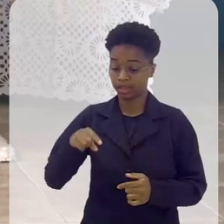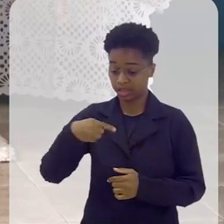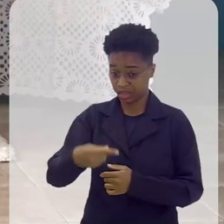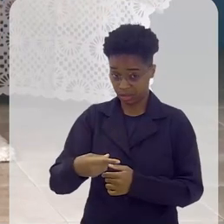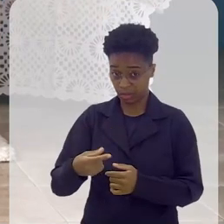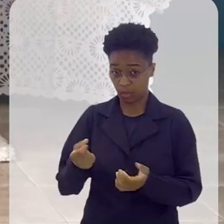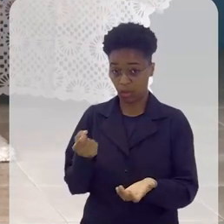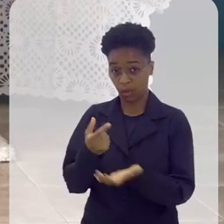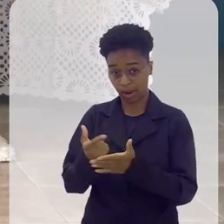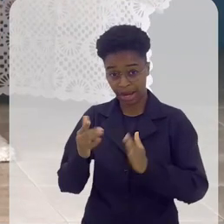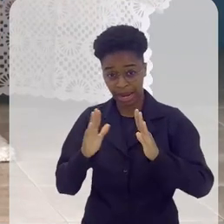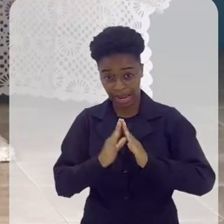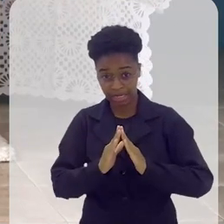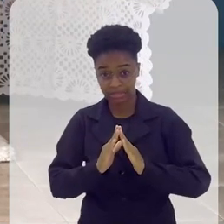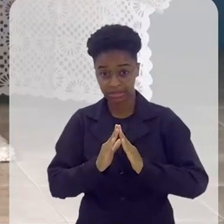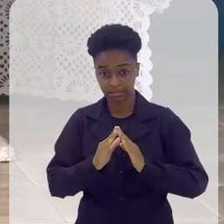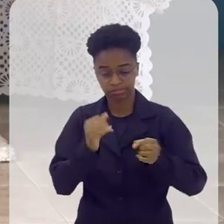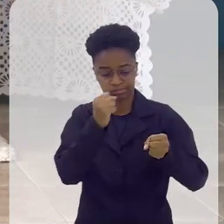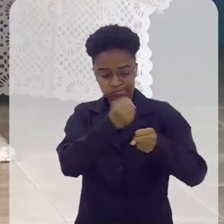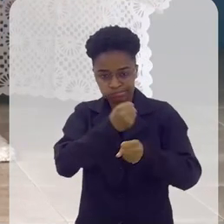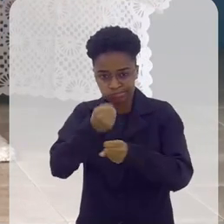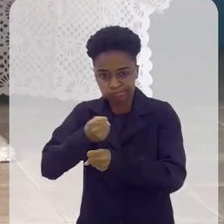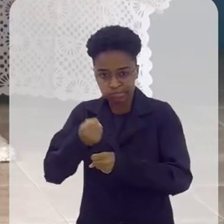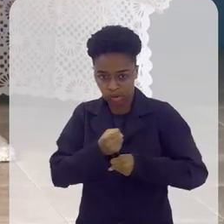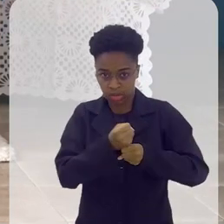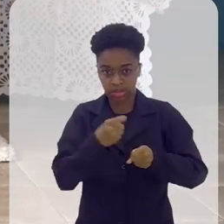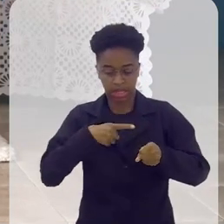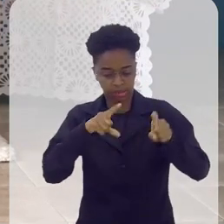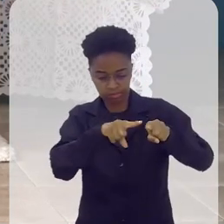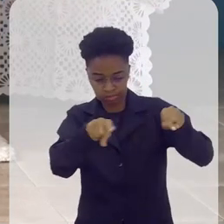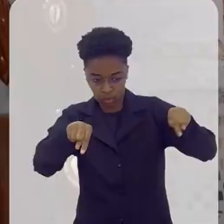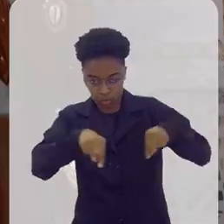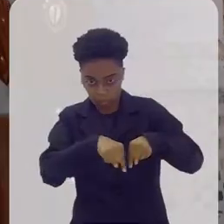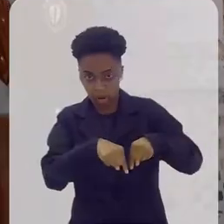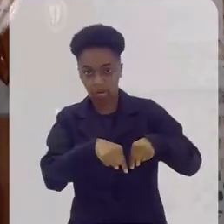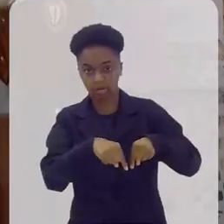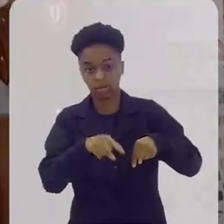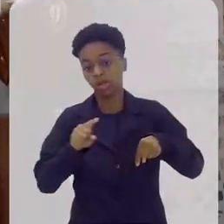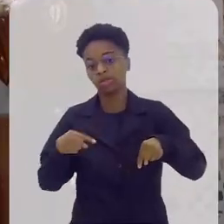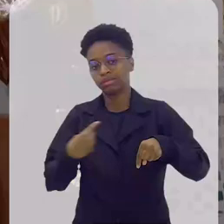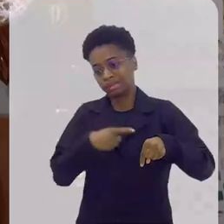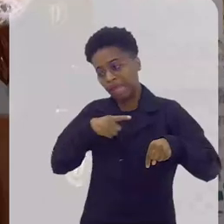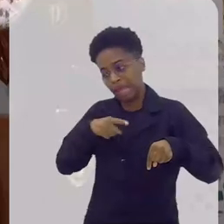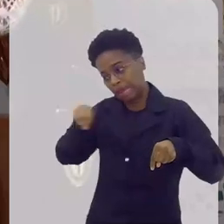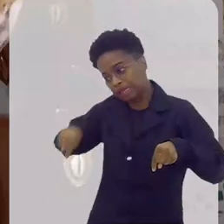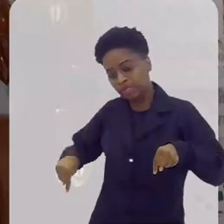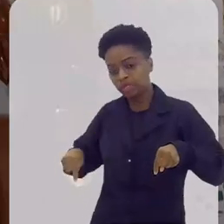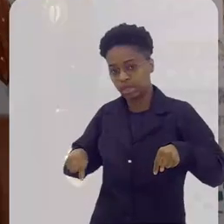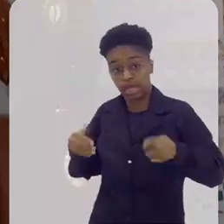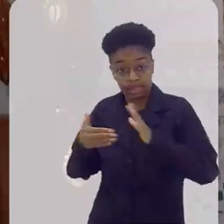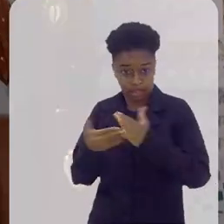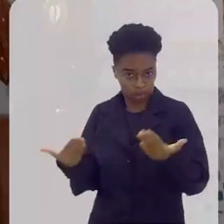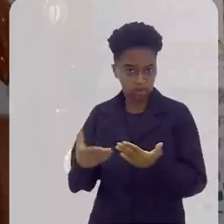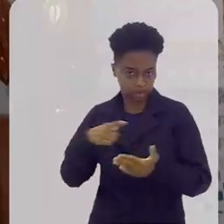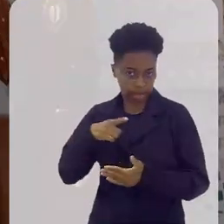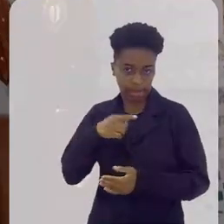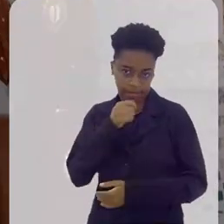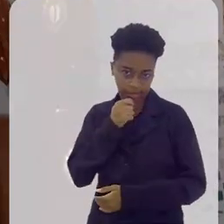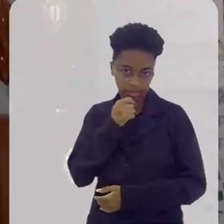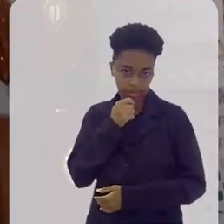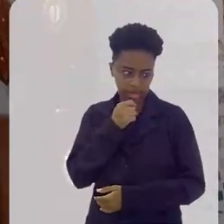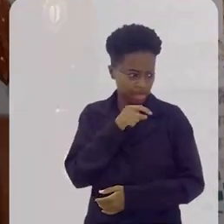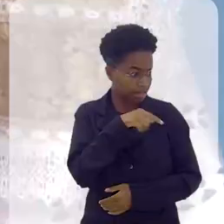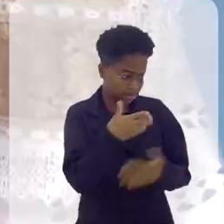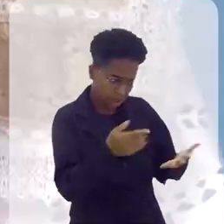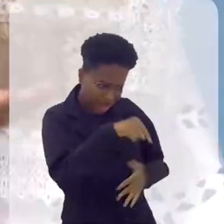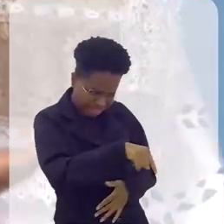Quando ela compra essa casa, ela constrói o quarto, que é um quarto que nós temos aqui até hoje, onde as